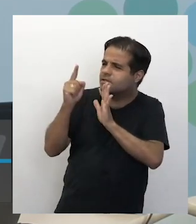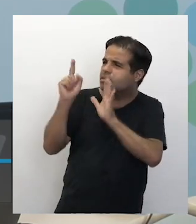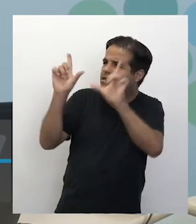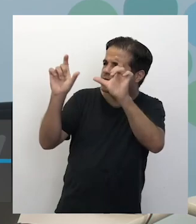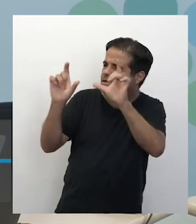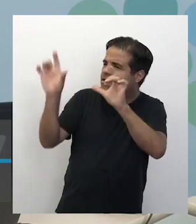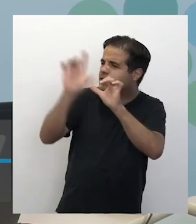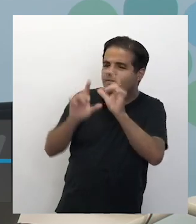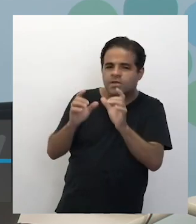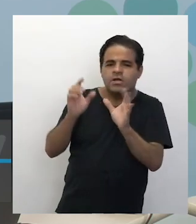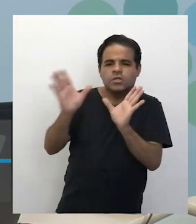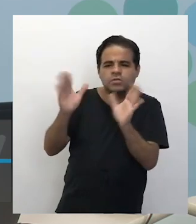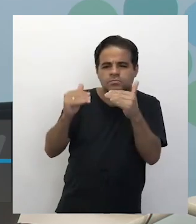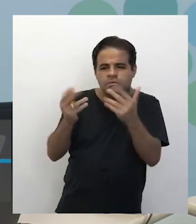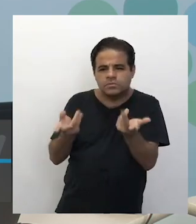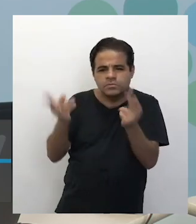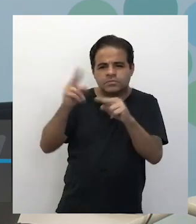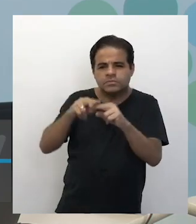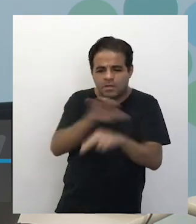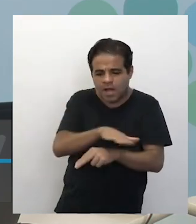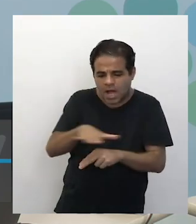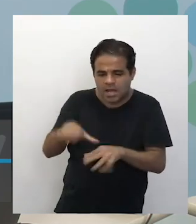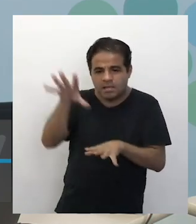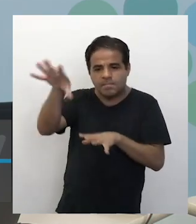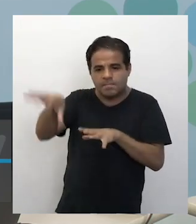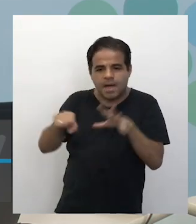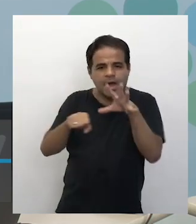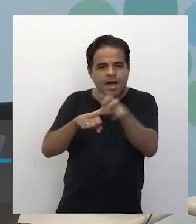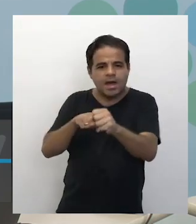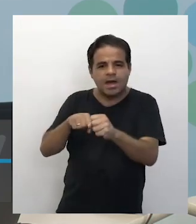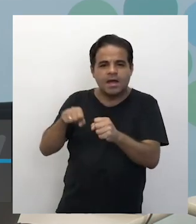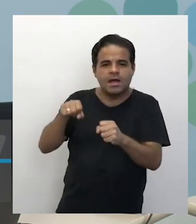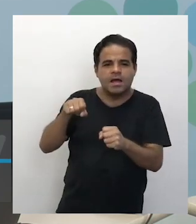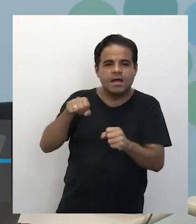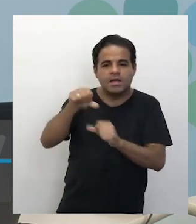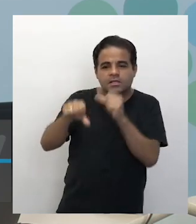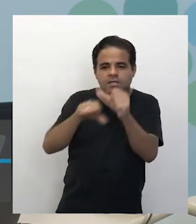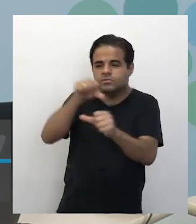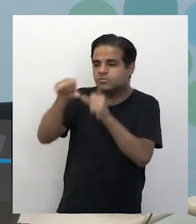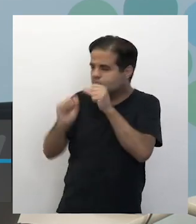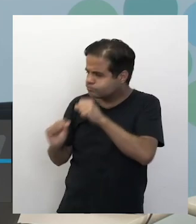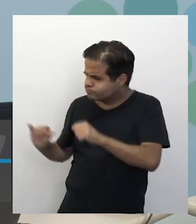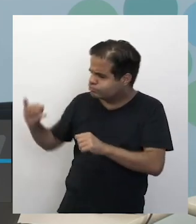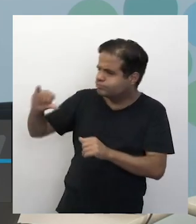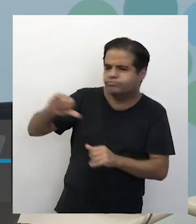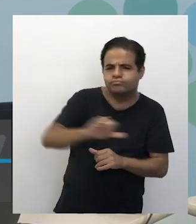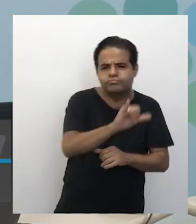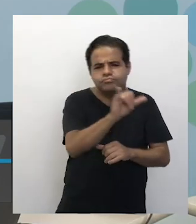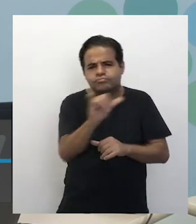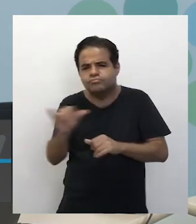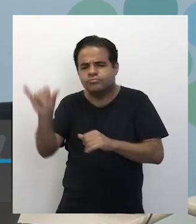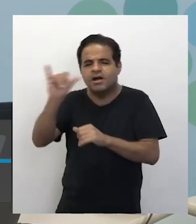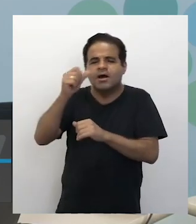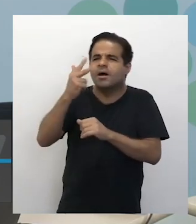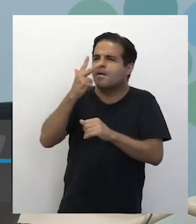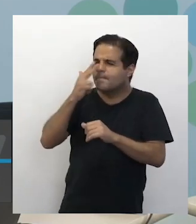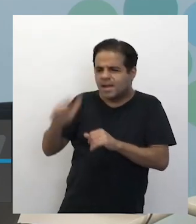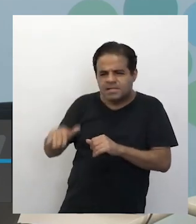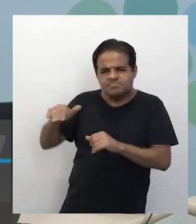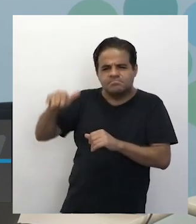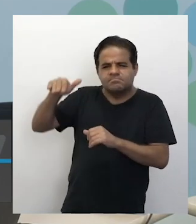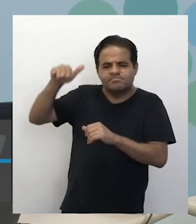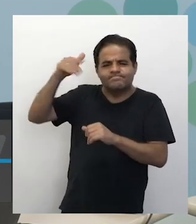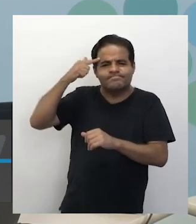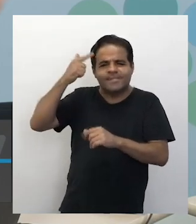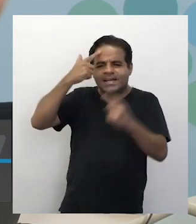2 bloquinhos de montar. De repente vê uma criança, pega e se transforma num avião. Eu acredito que a gente perde a criatividade com o